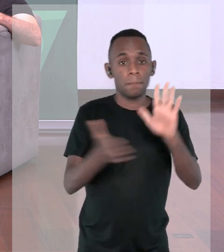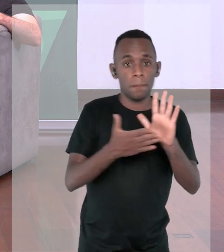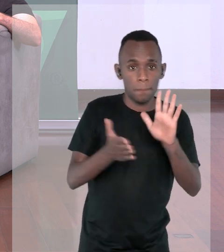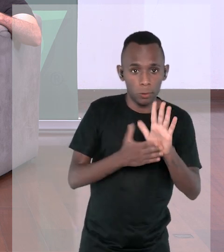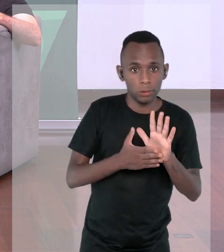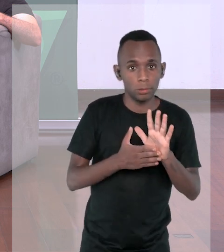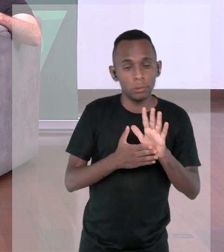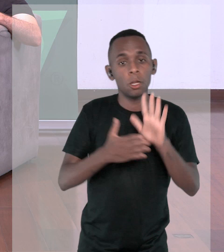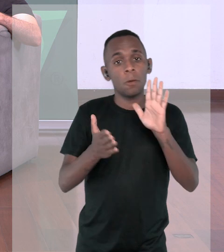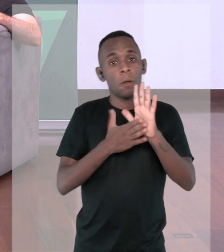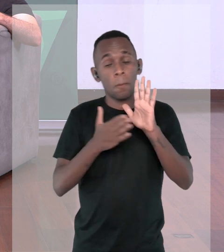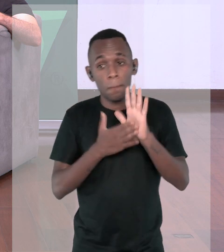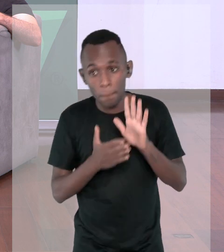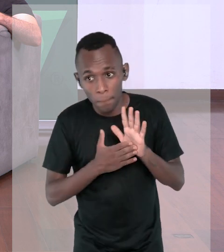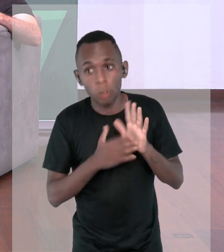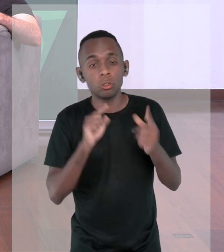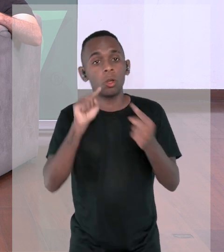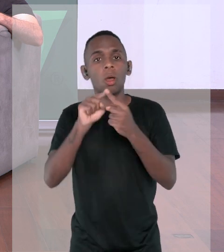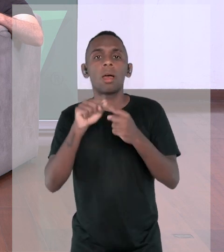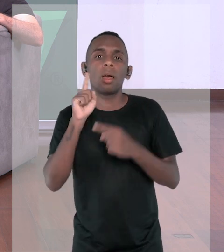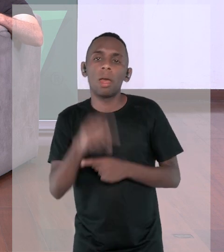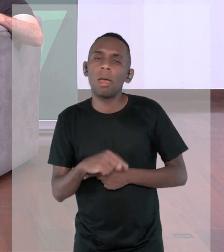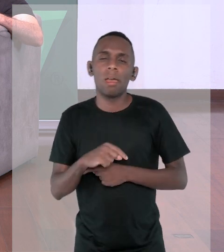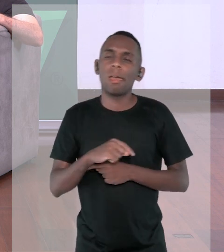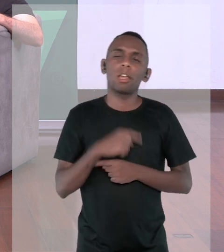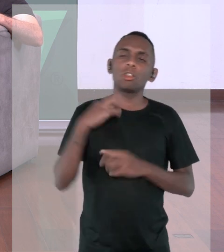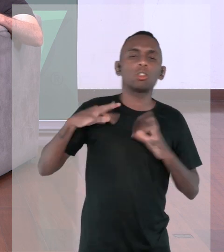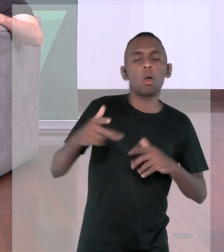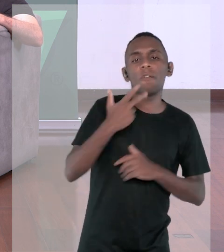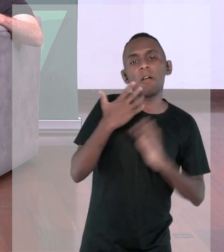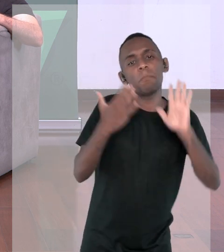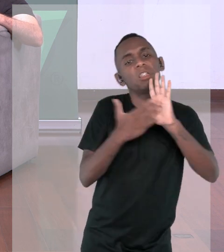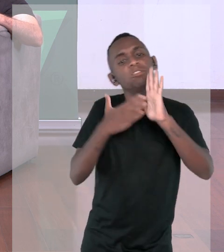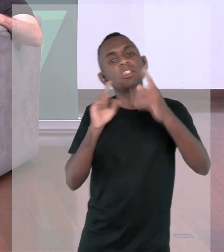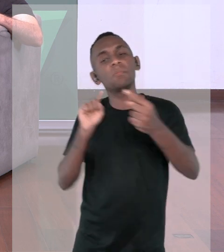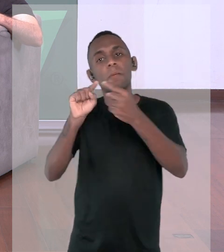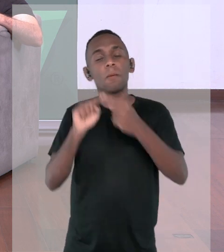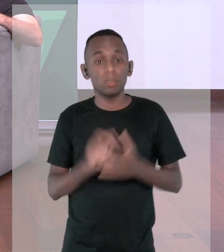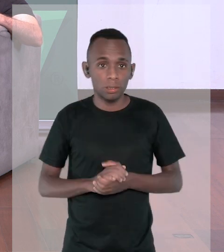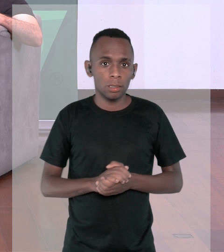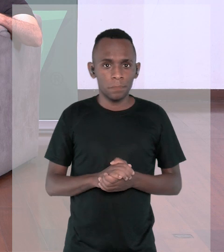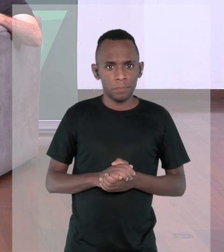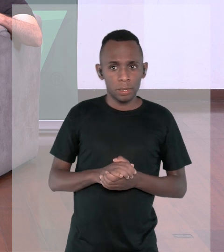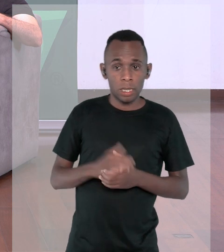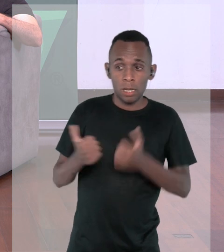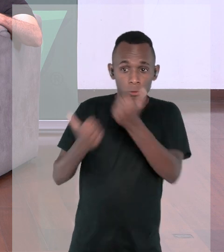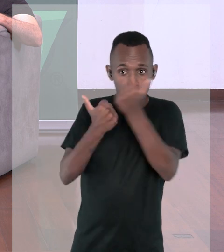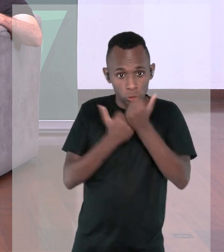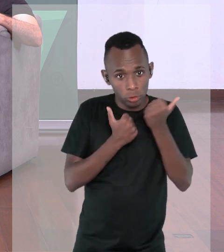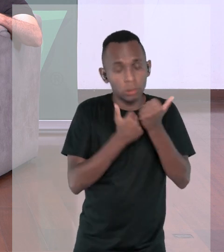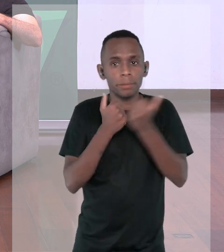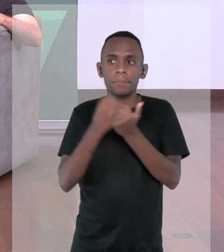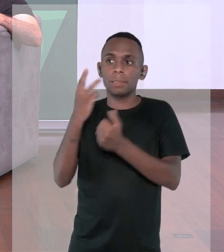Propósito. Propósito virou uma palavrinha da moda, né? Todo mundo fala em propósito. Quem tem colaboradores com menos de